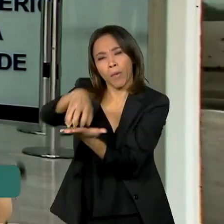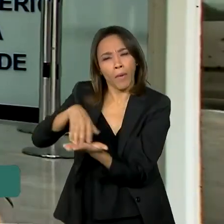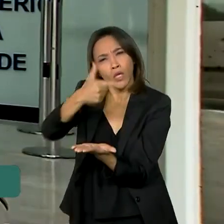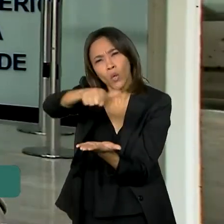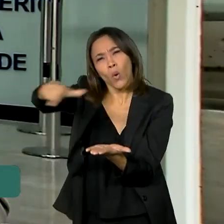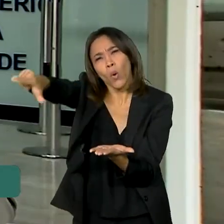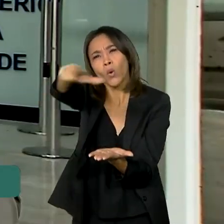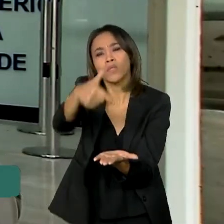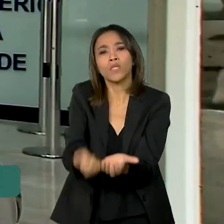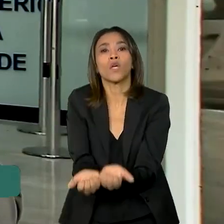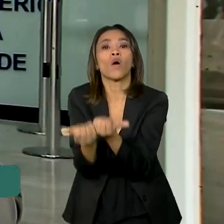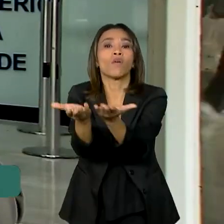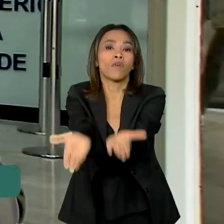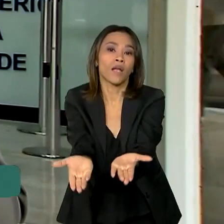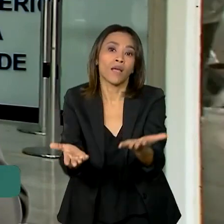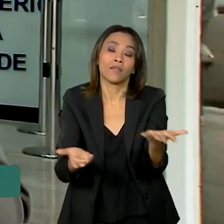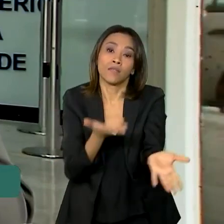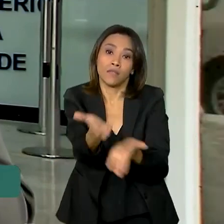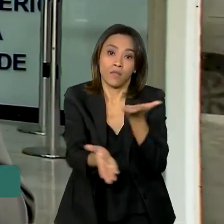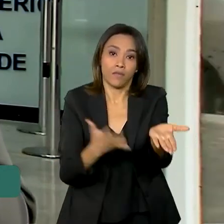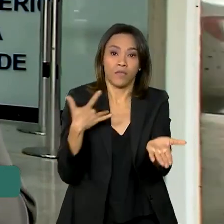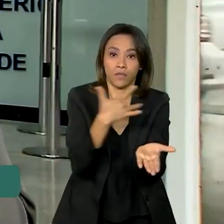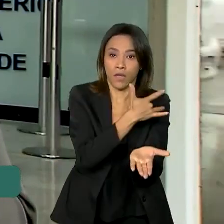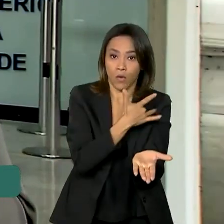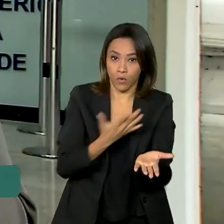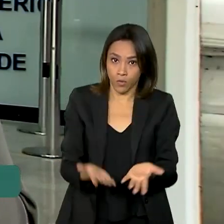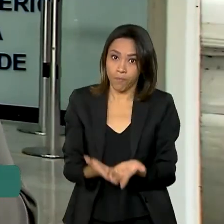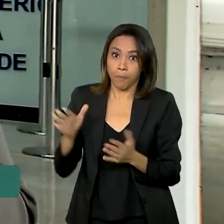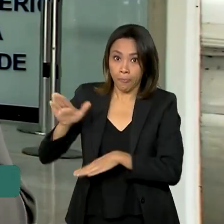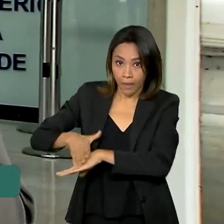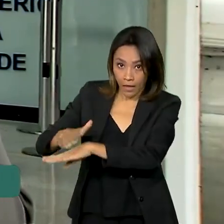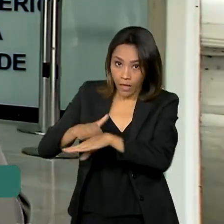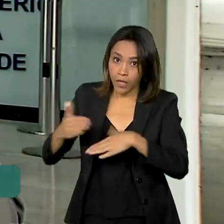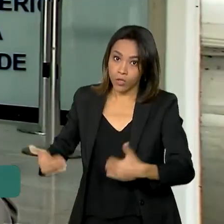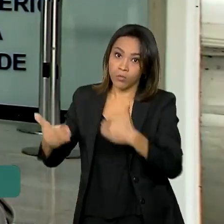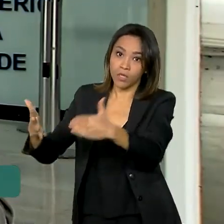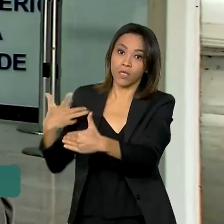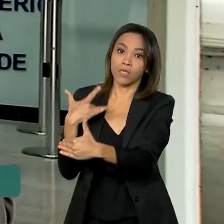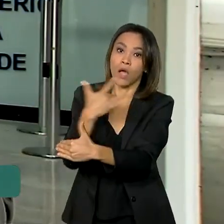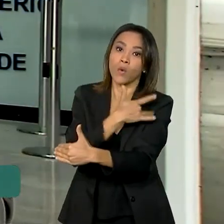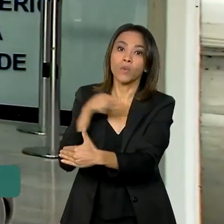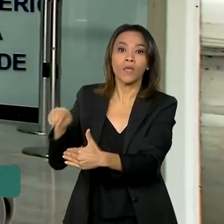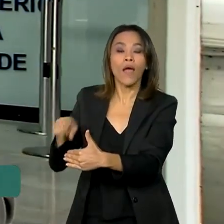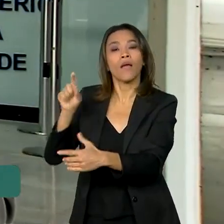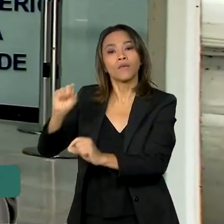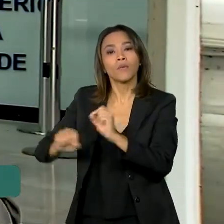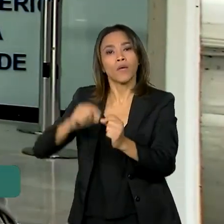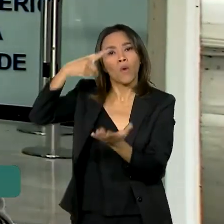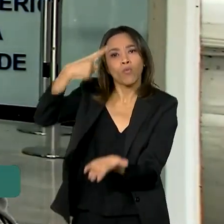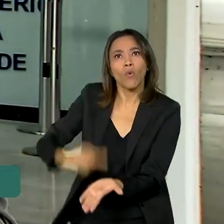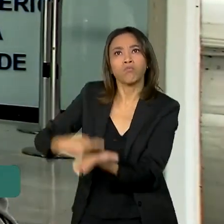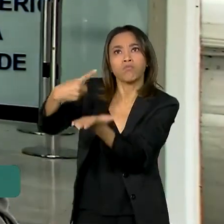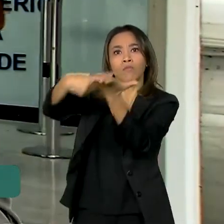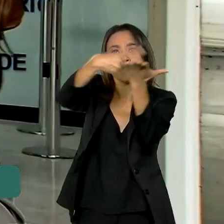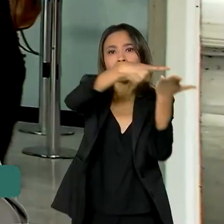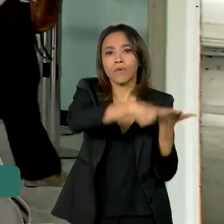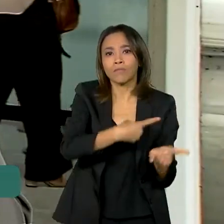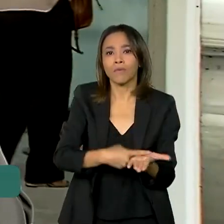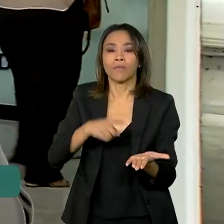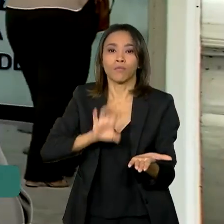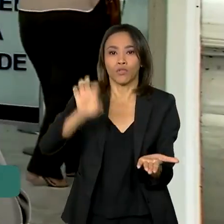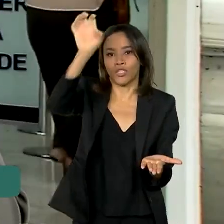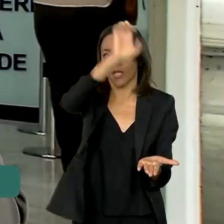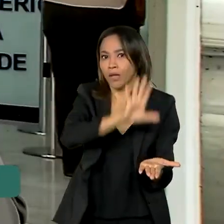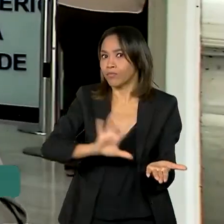que prestam serviços de saúde para a população. E a iniciativa do Ministério da Saúde faz parte do Pacto Nacional pela Retomada de